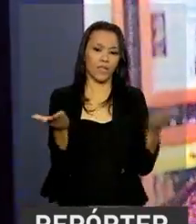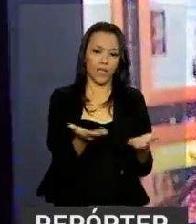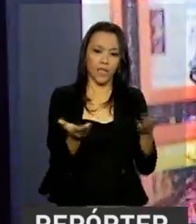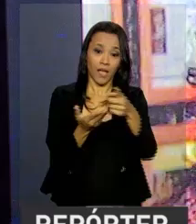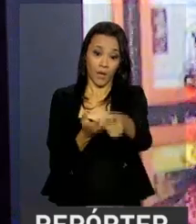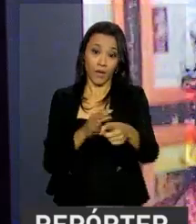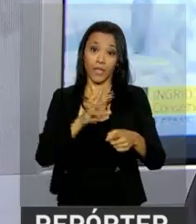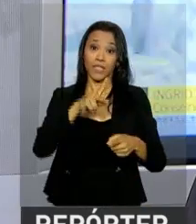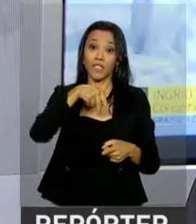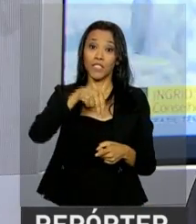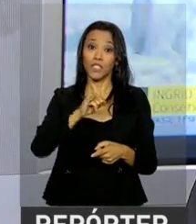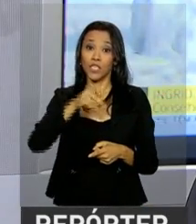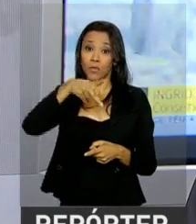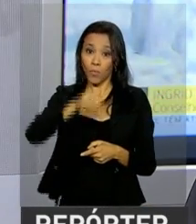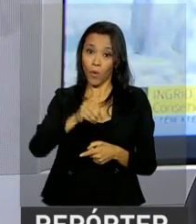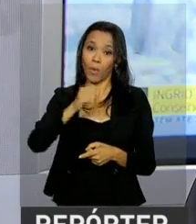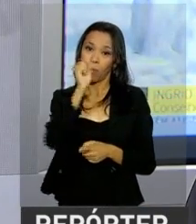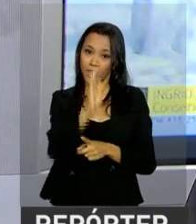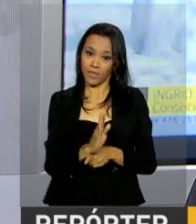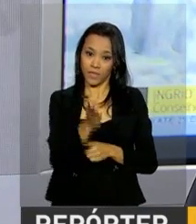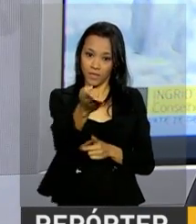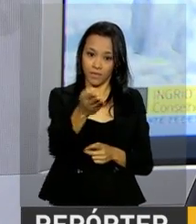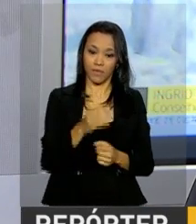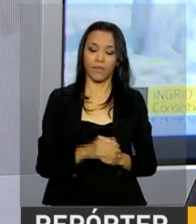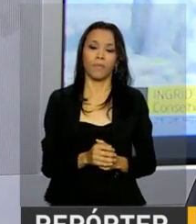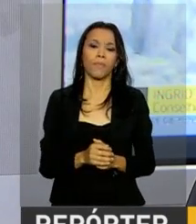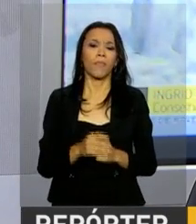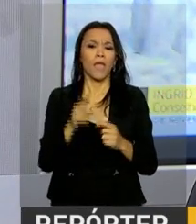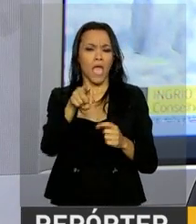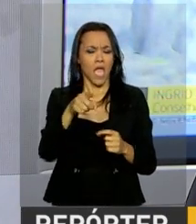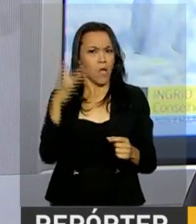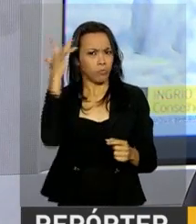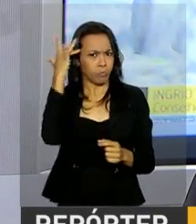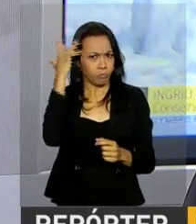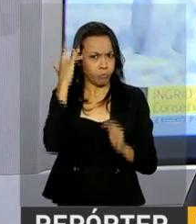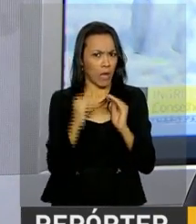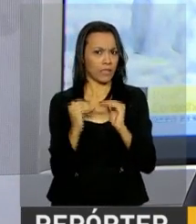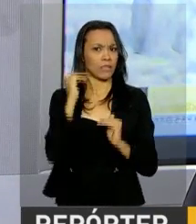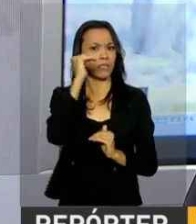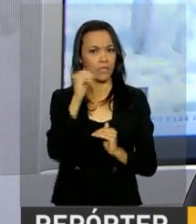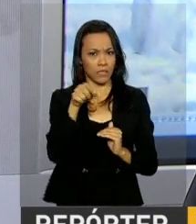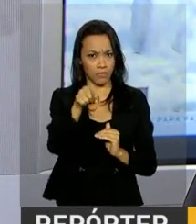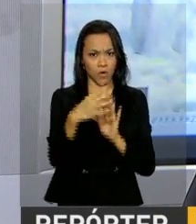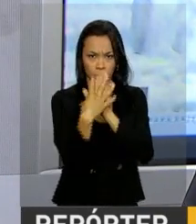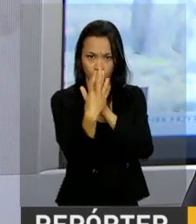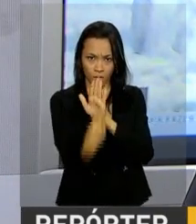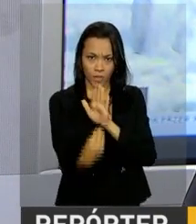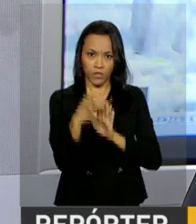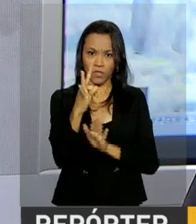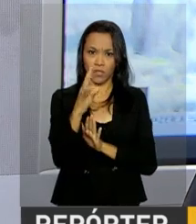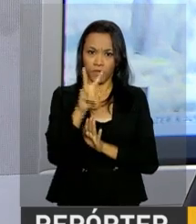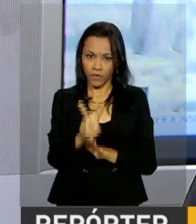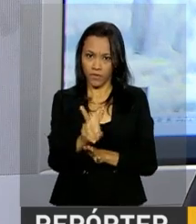Nipo brasileiro. Ele é superior tecnicamente aos outros padrões e permite também